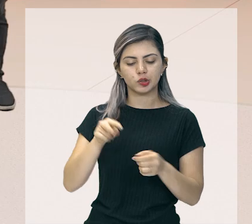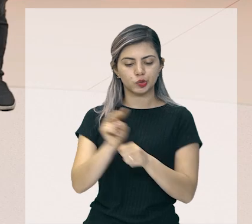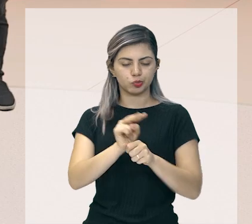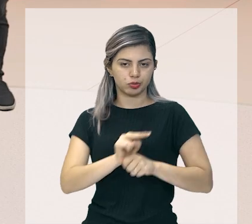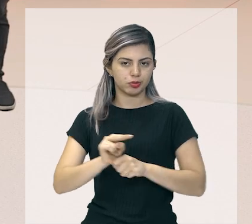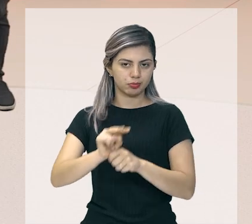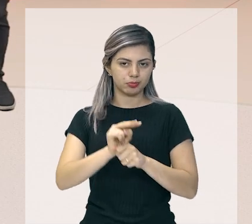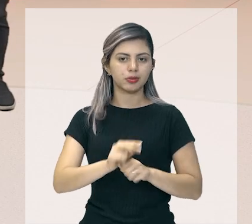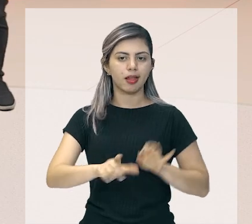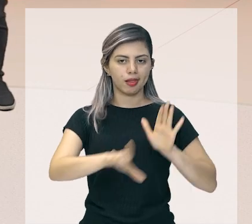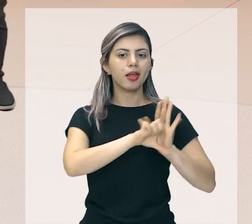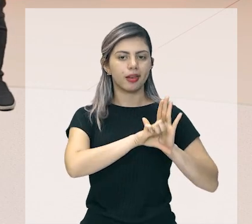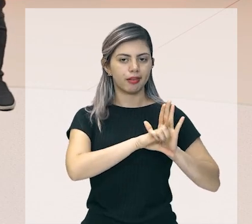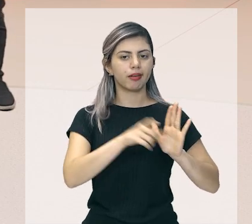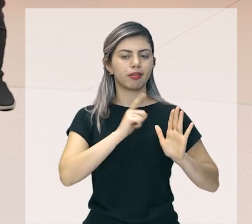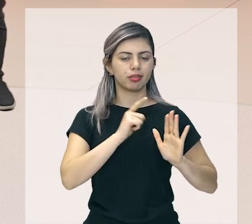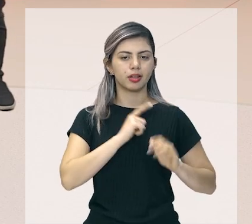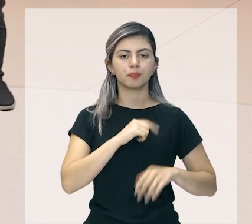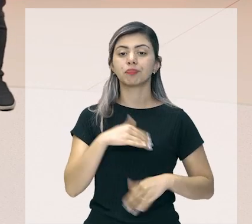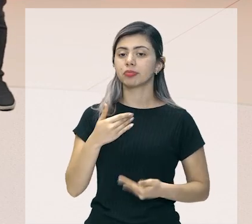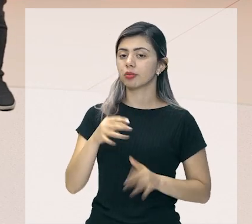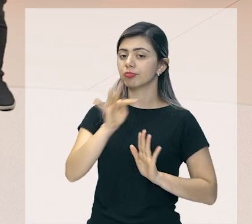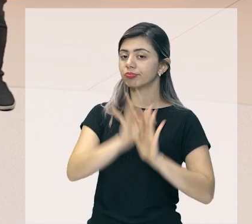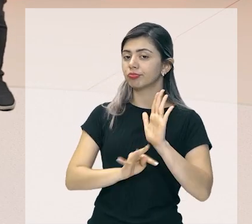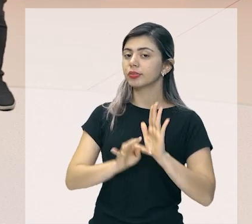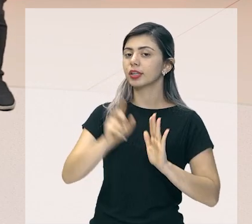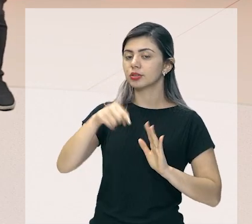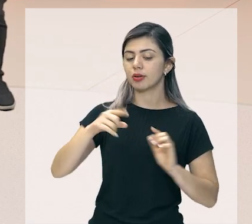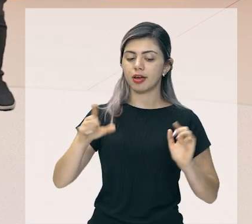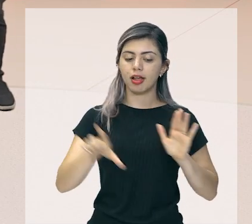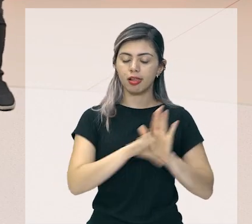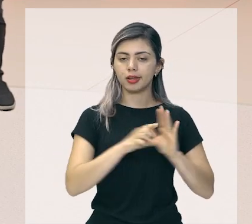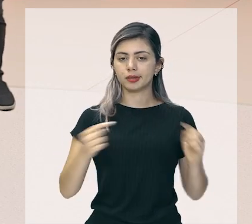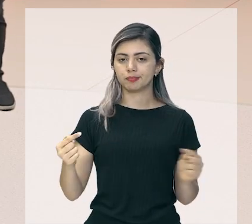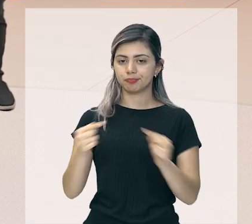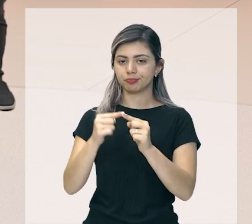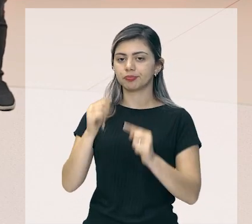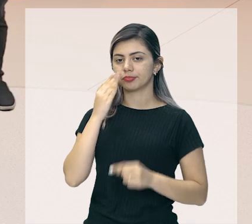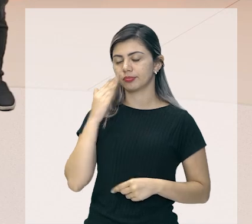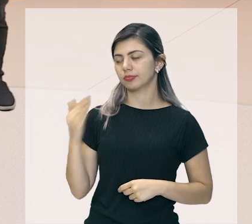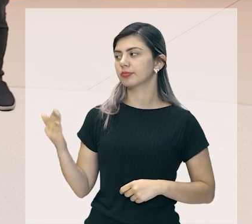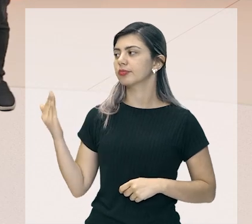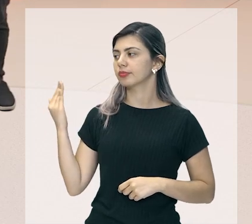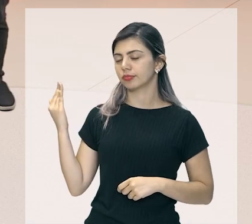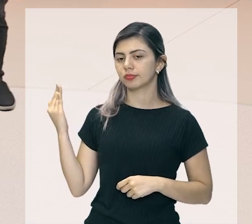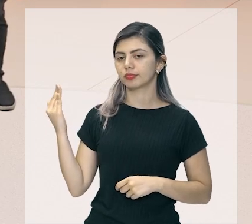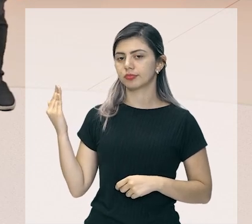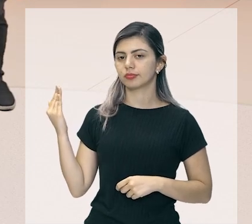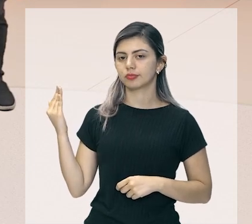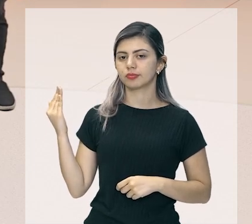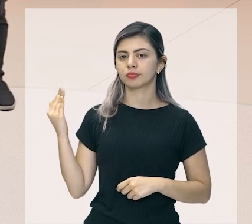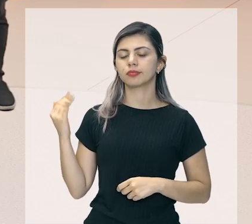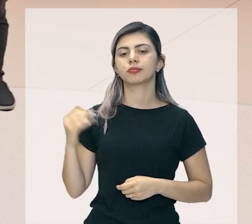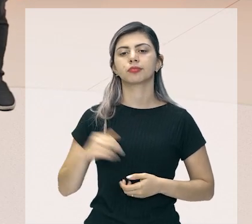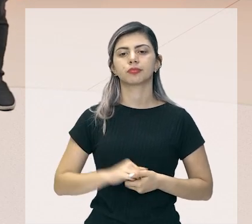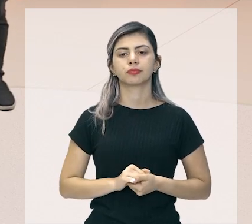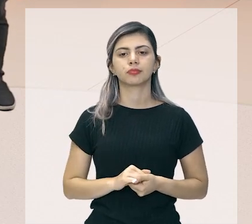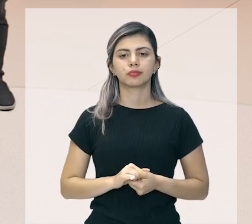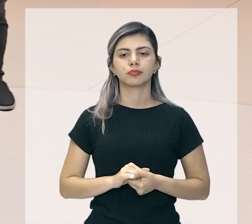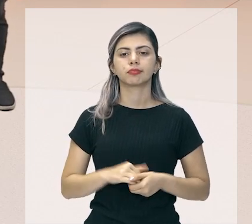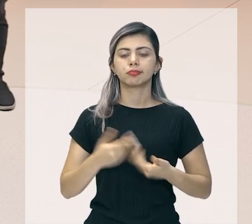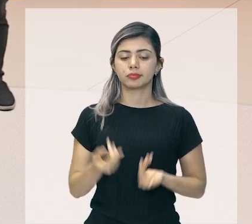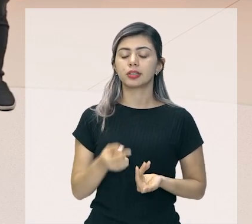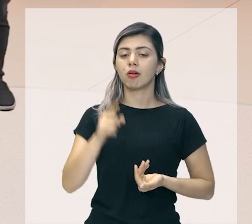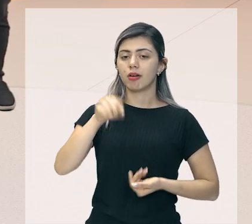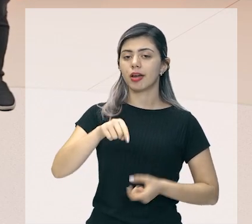por lei. Esse texto aqui que nós vimos, ele é o texto legal, né, o texto mesmo constitucional ali, que traz a unidade de